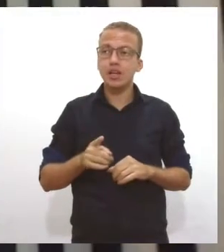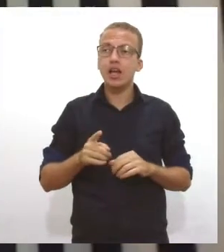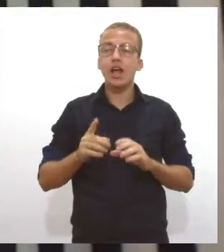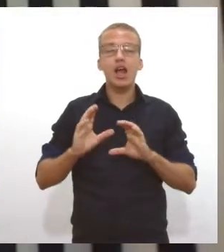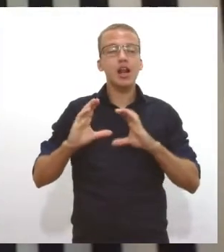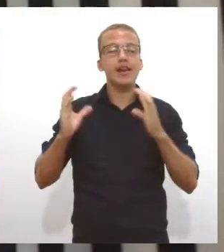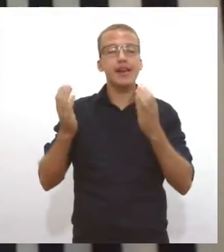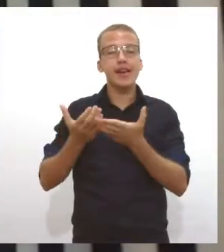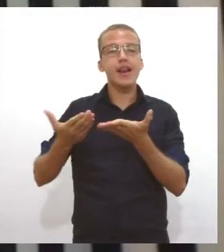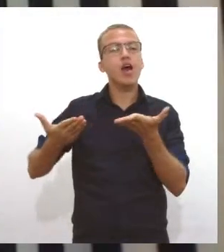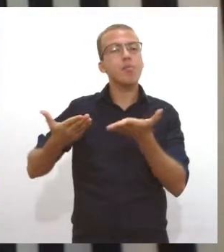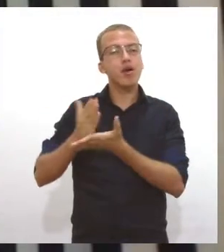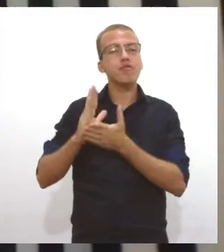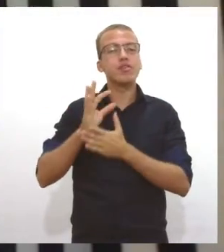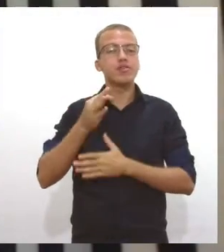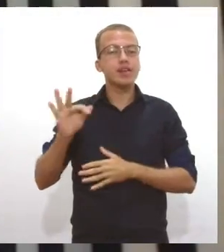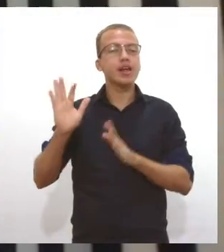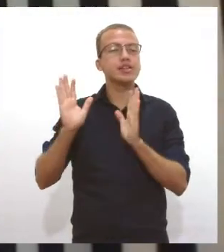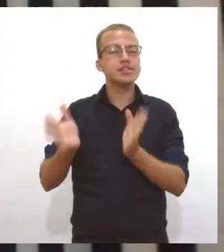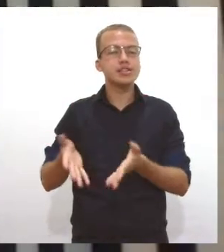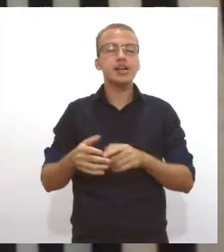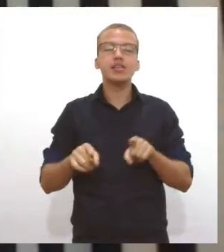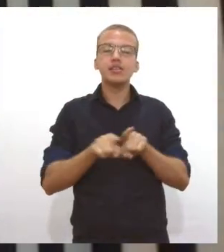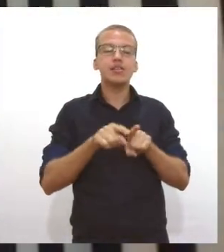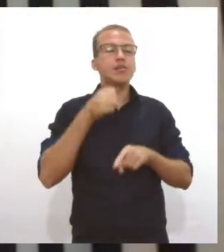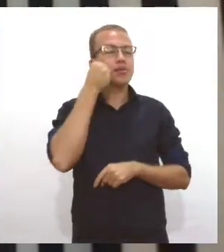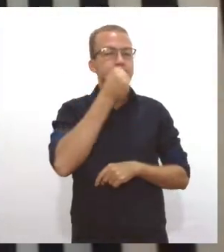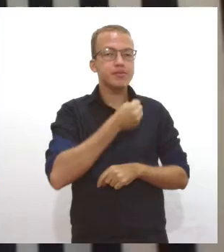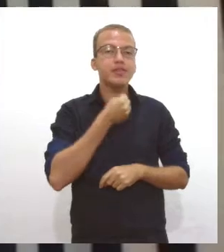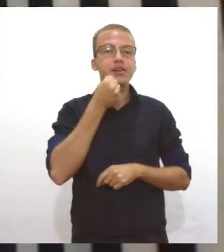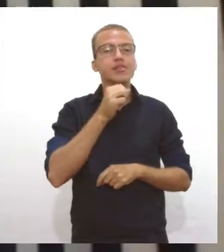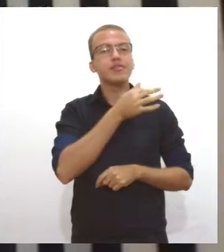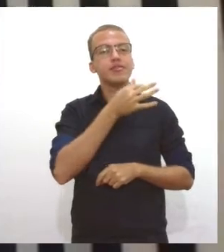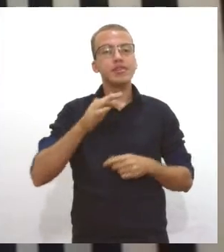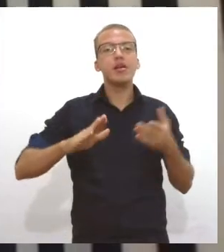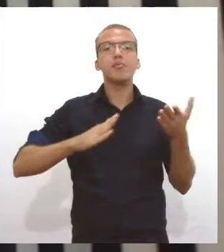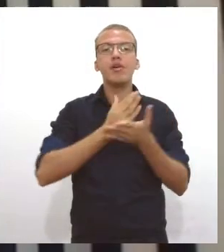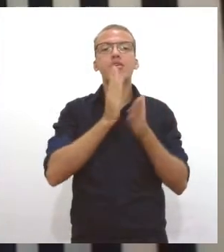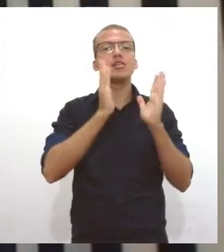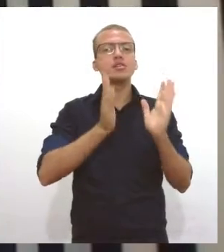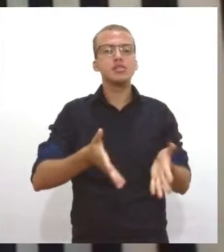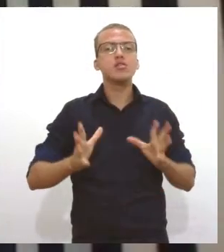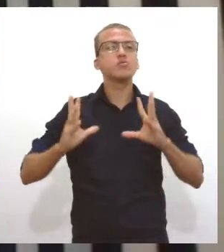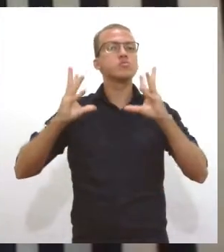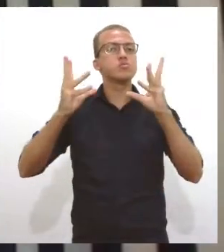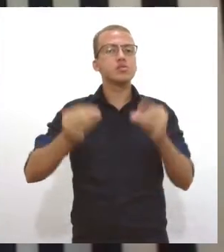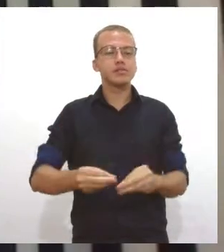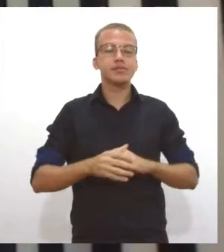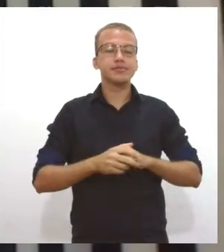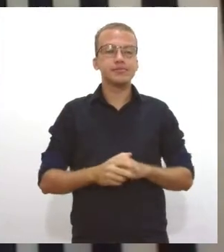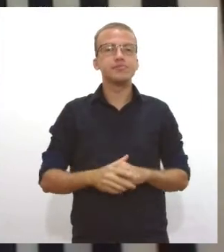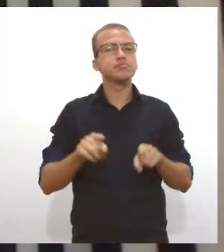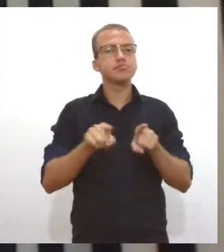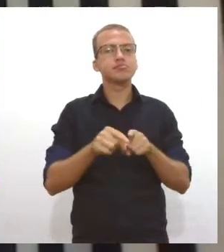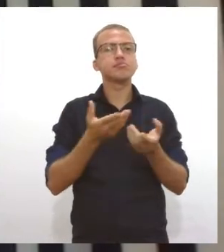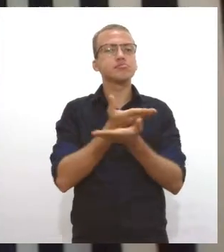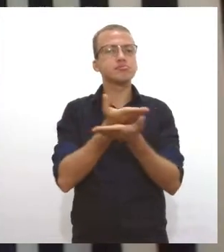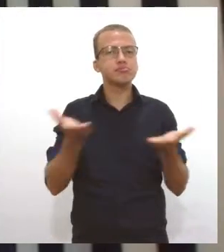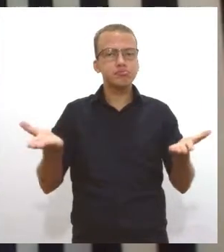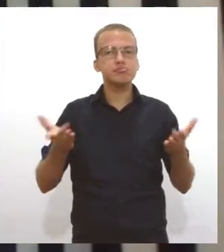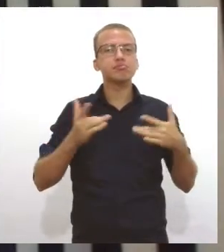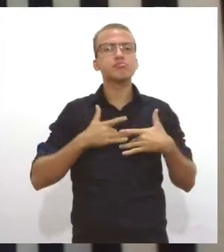por unanimidade sem líderes do Governo na Câmara e no senado se colocaram à disposição para